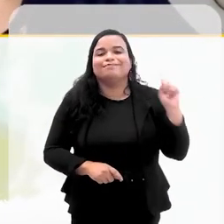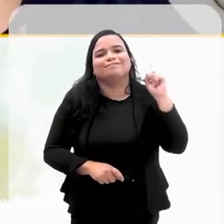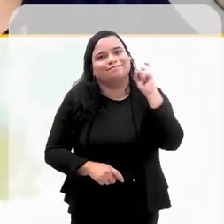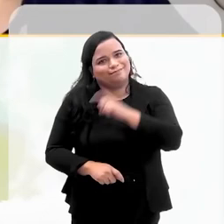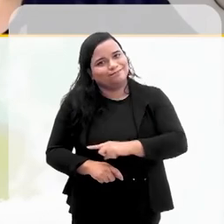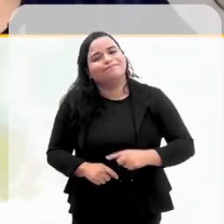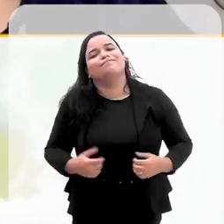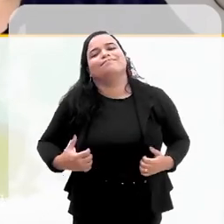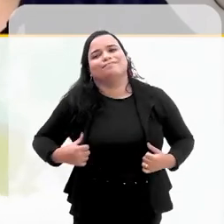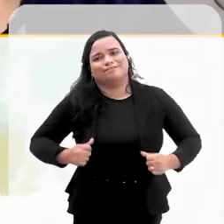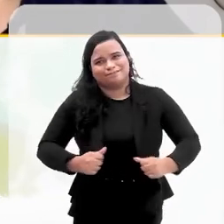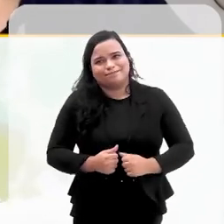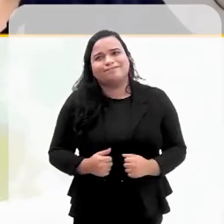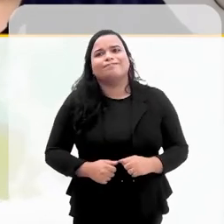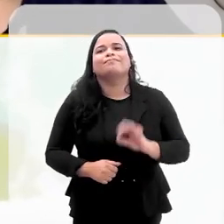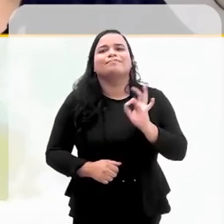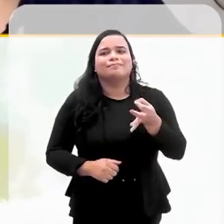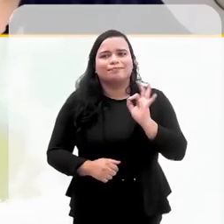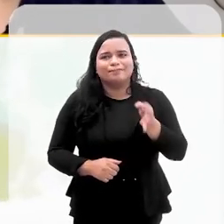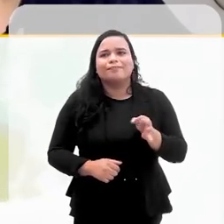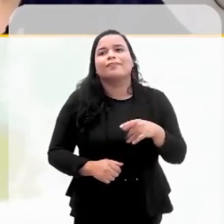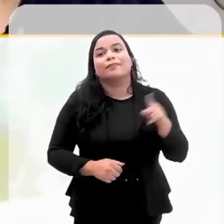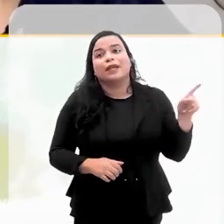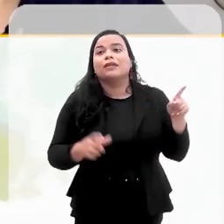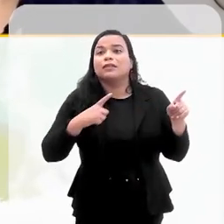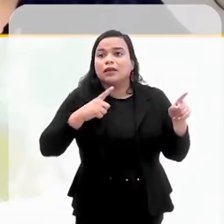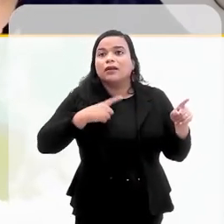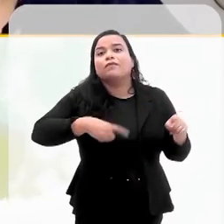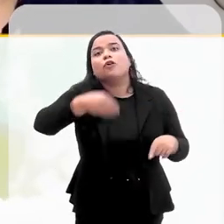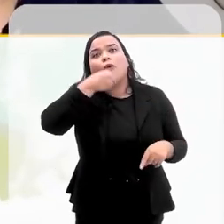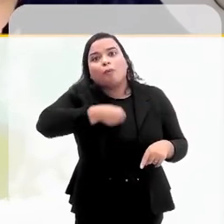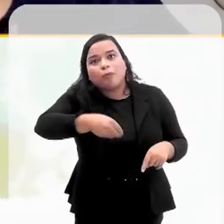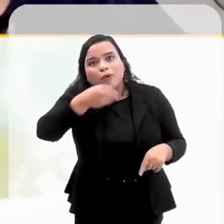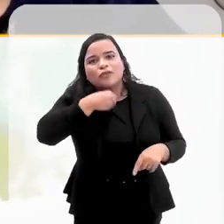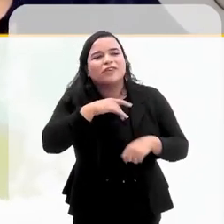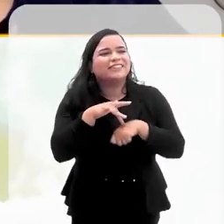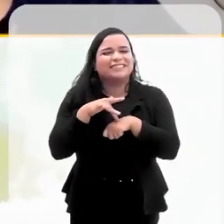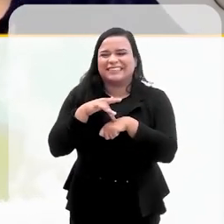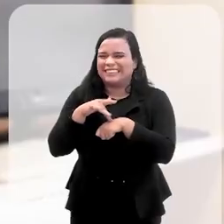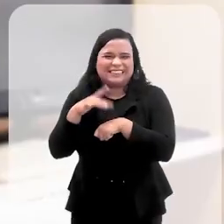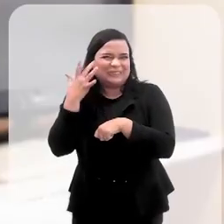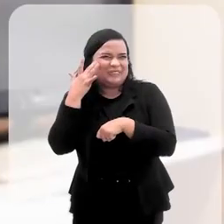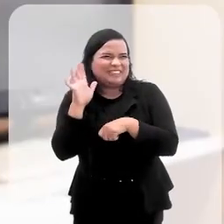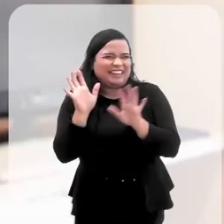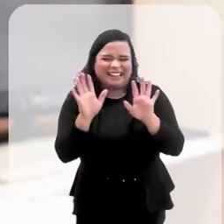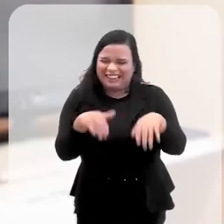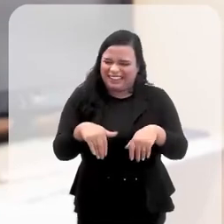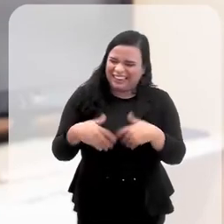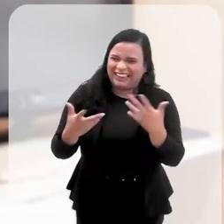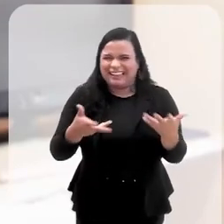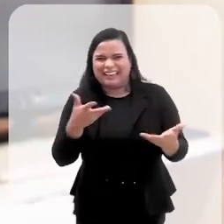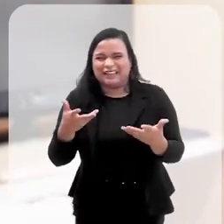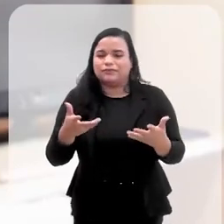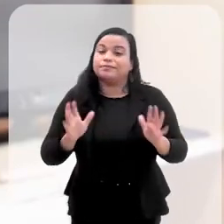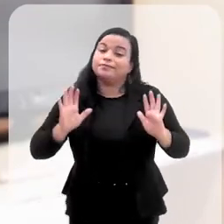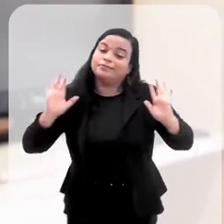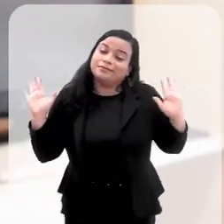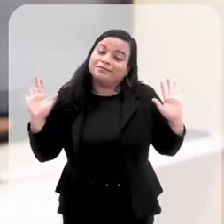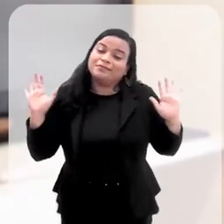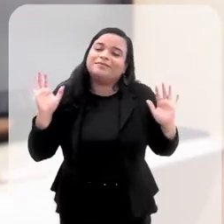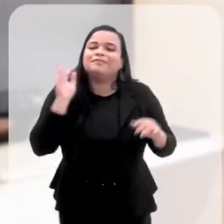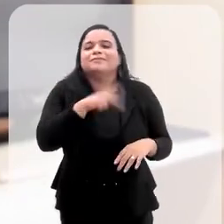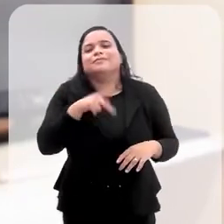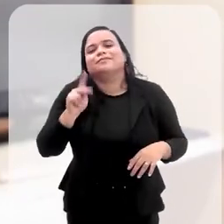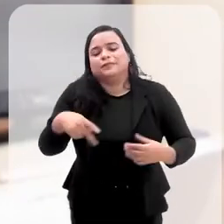são os verdadeiros, né? Que são os verdadeiros, porque tiveram oportunidade, sabem e continuam fazendo, com